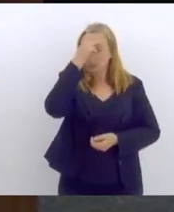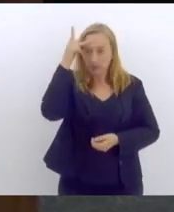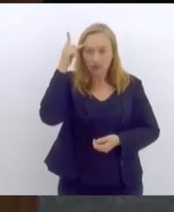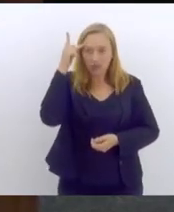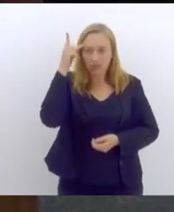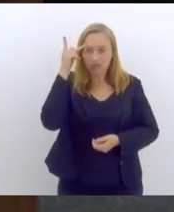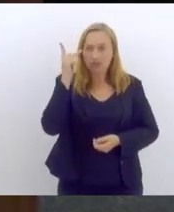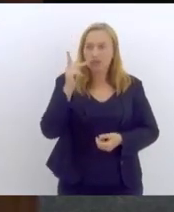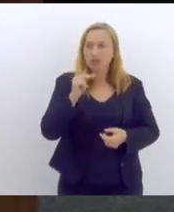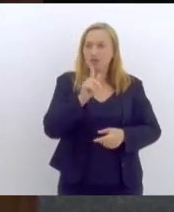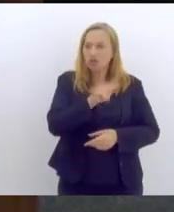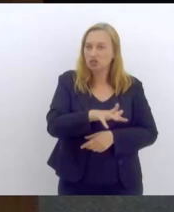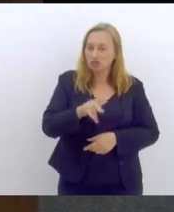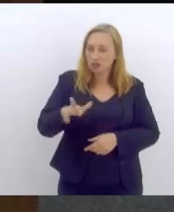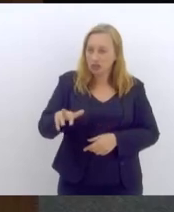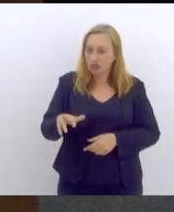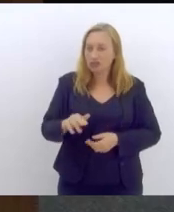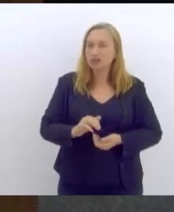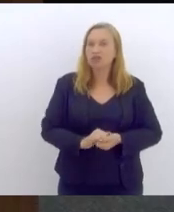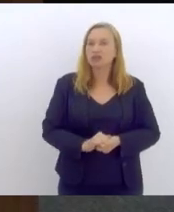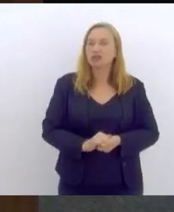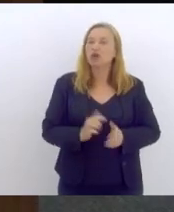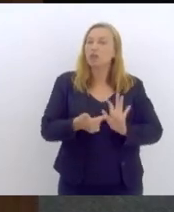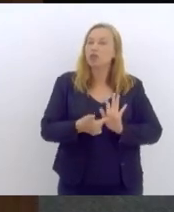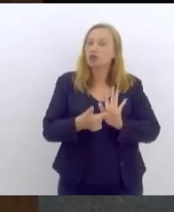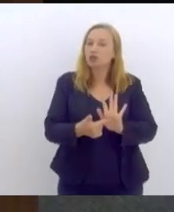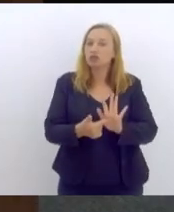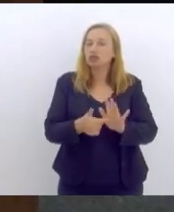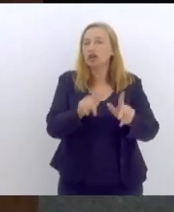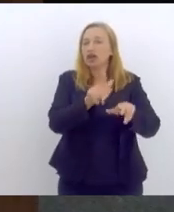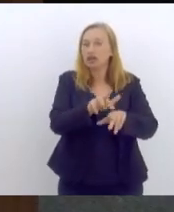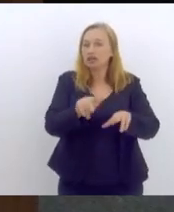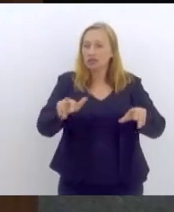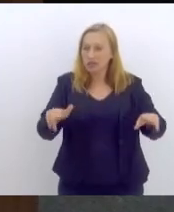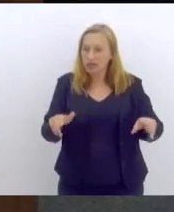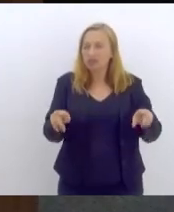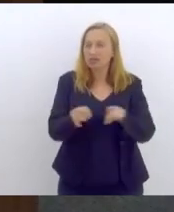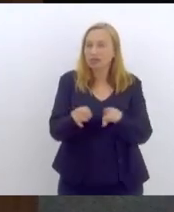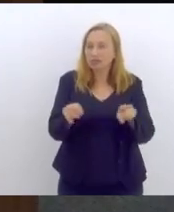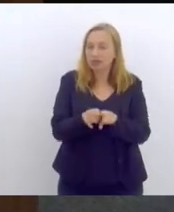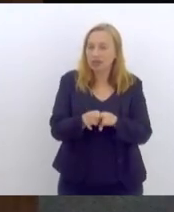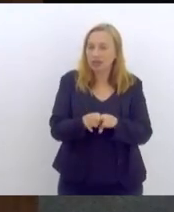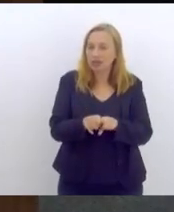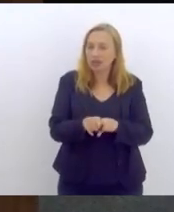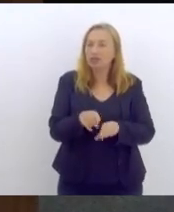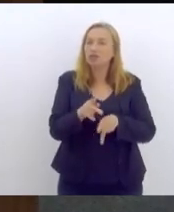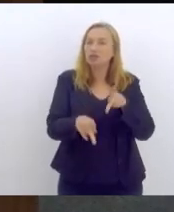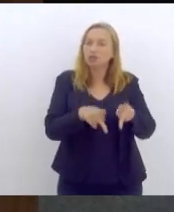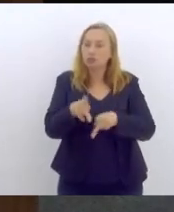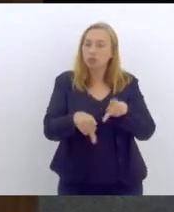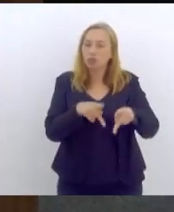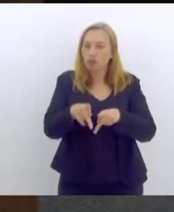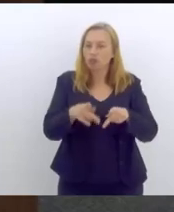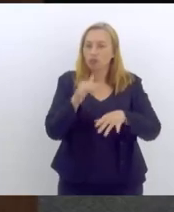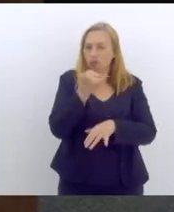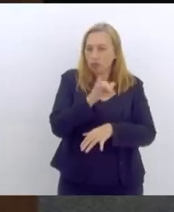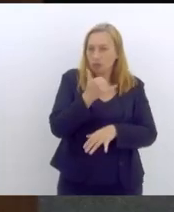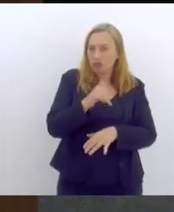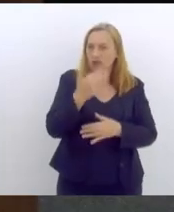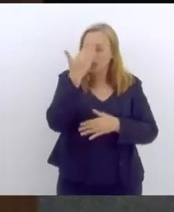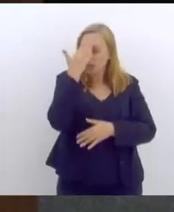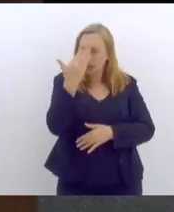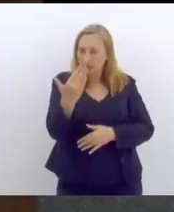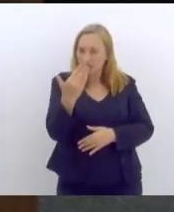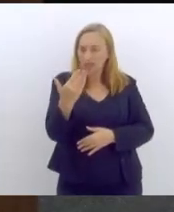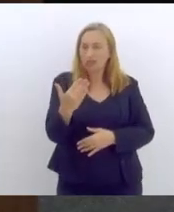muito diversas, muito heterogêneas, mostrando a diversidade também da população fluminense. Queria